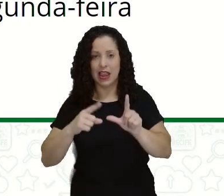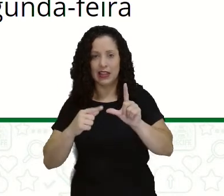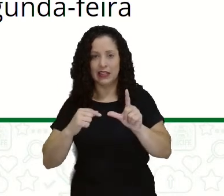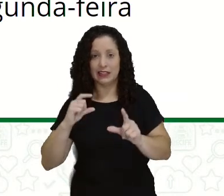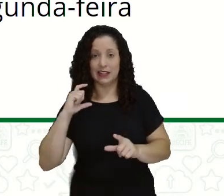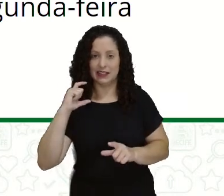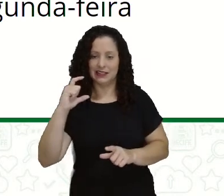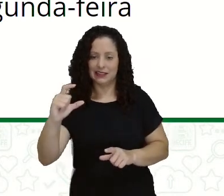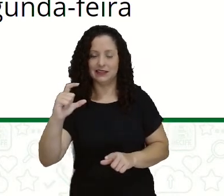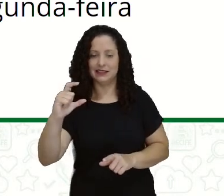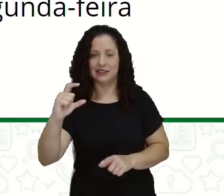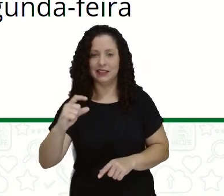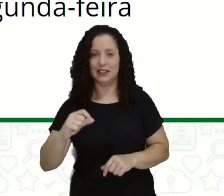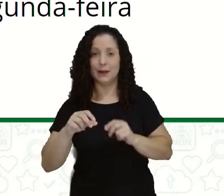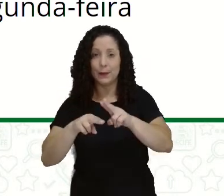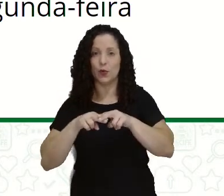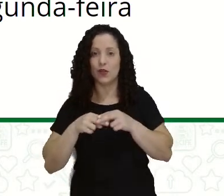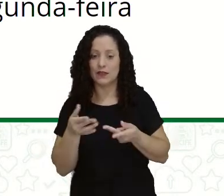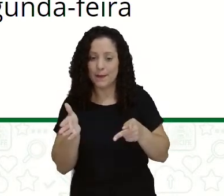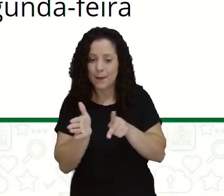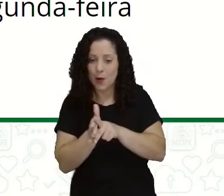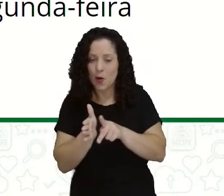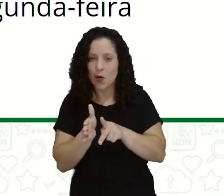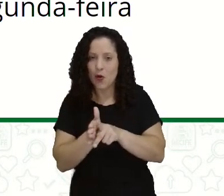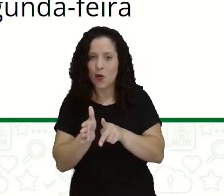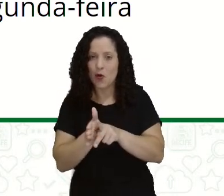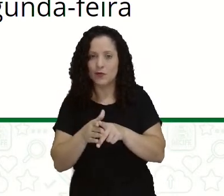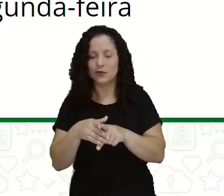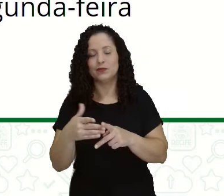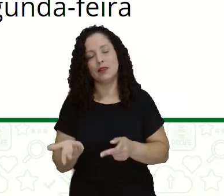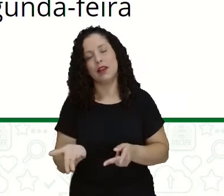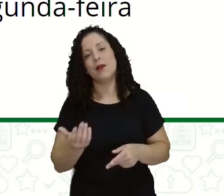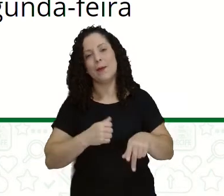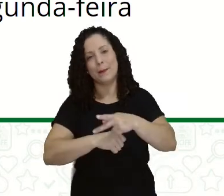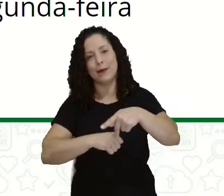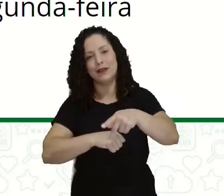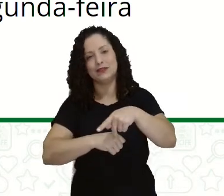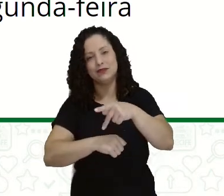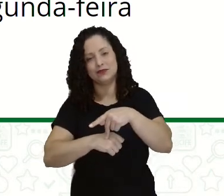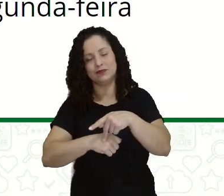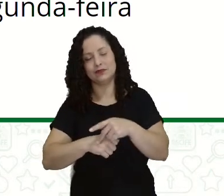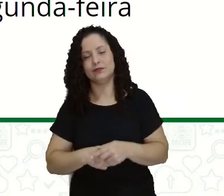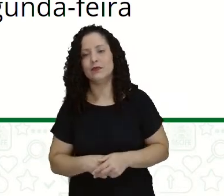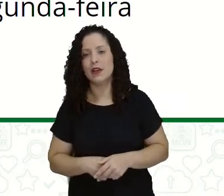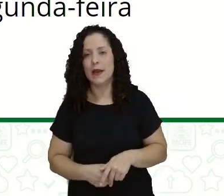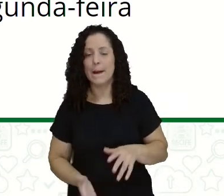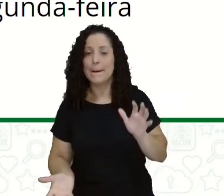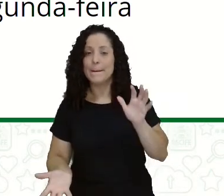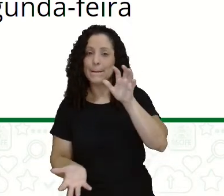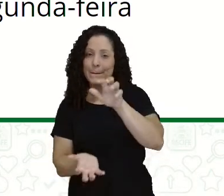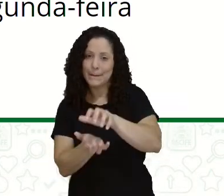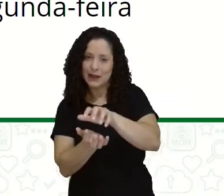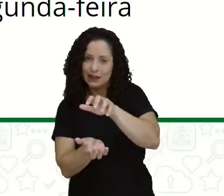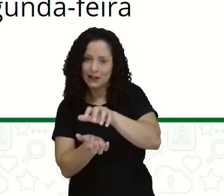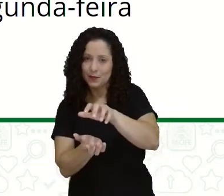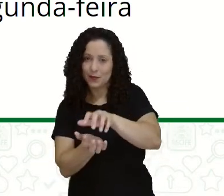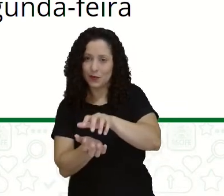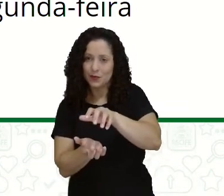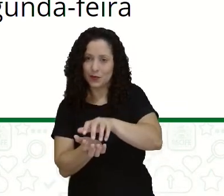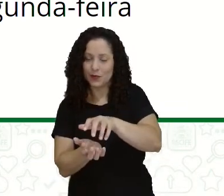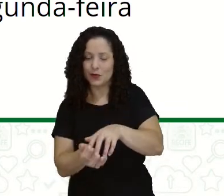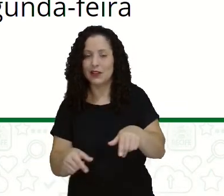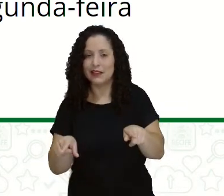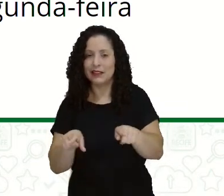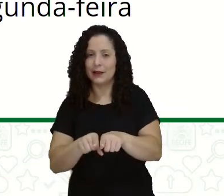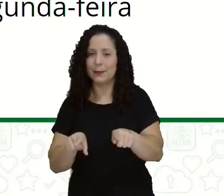é uma parte da República Federativa. Pernambuco também tem lá a letra maiúscula e um